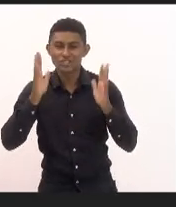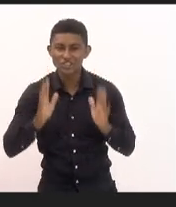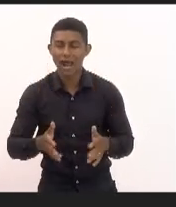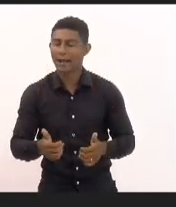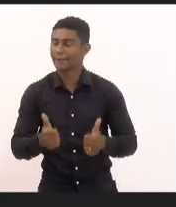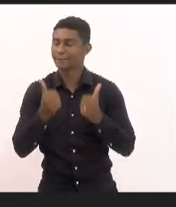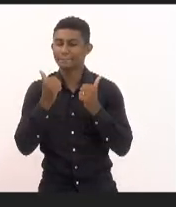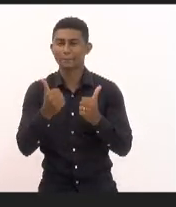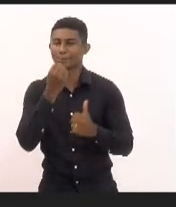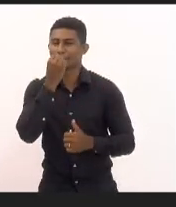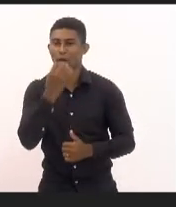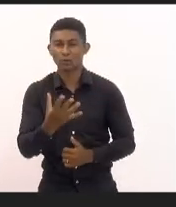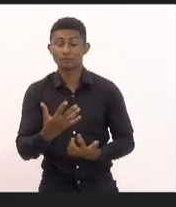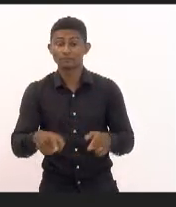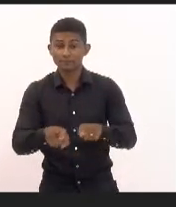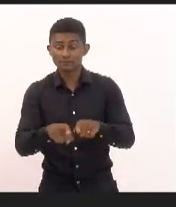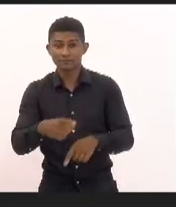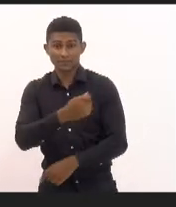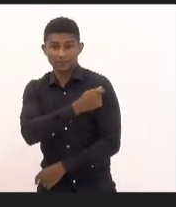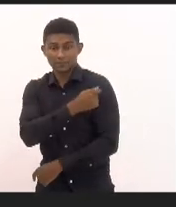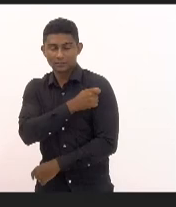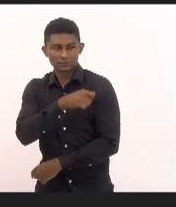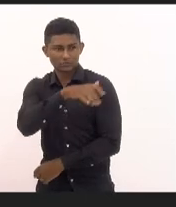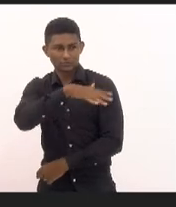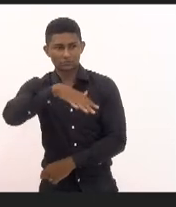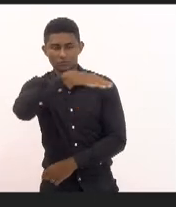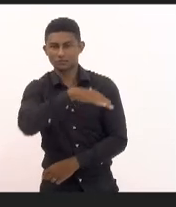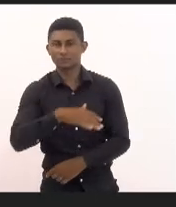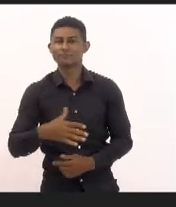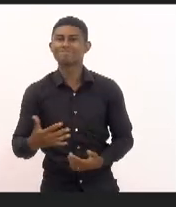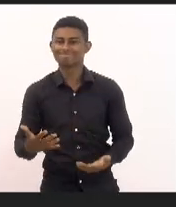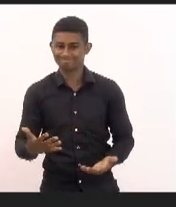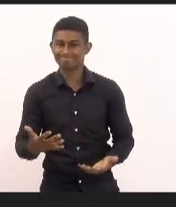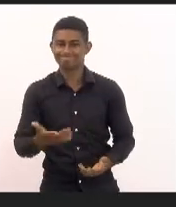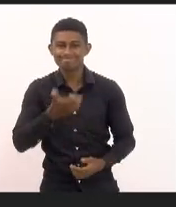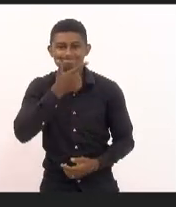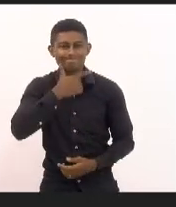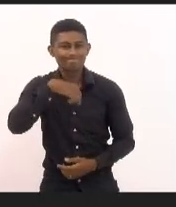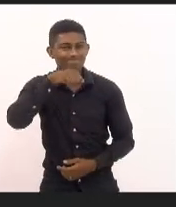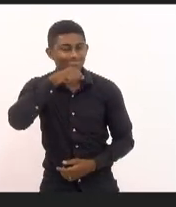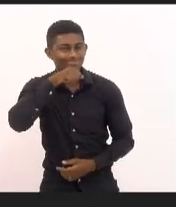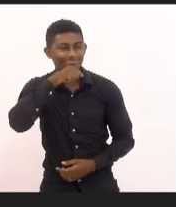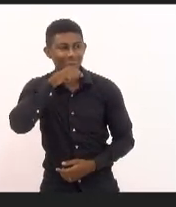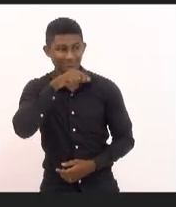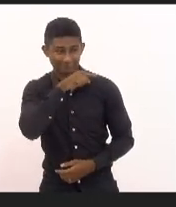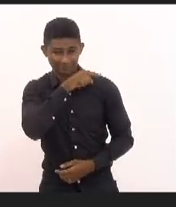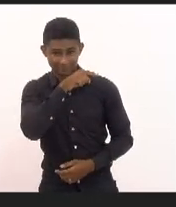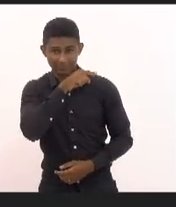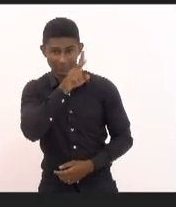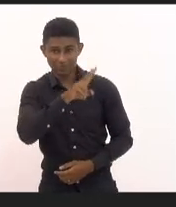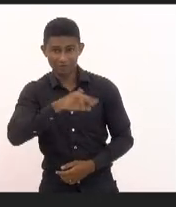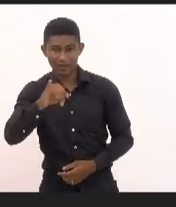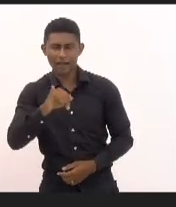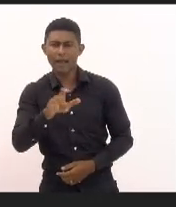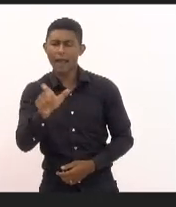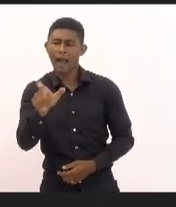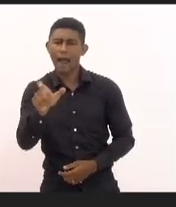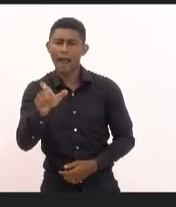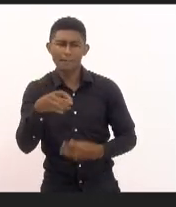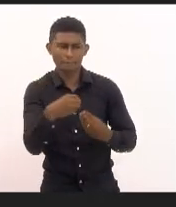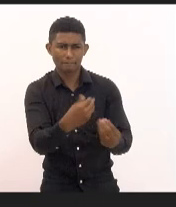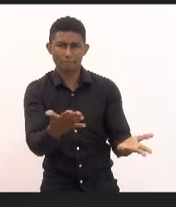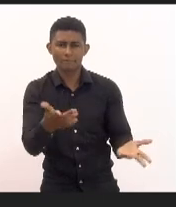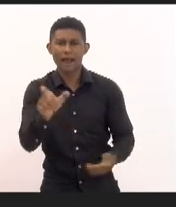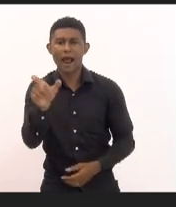da rede também vão estar recebendo, não é, os seus pais, um cartão educação, não